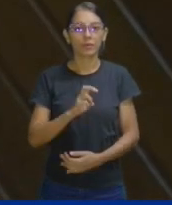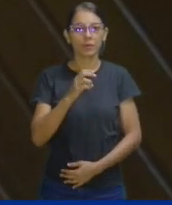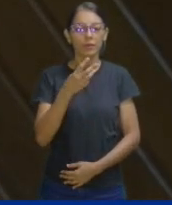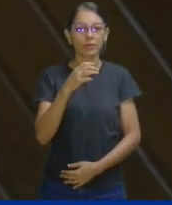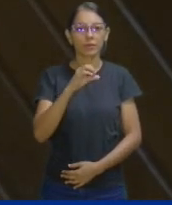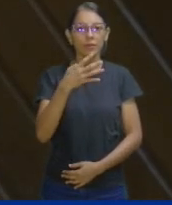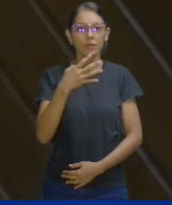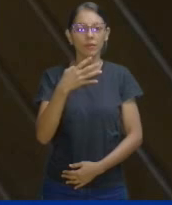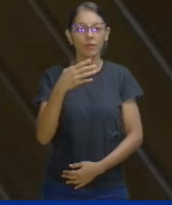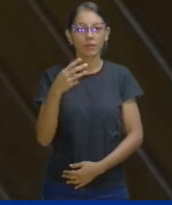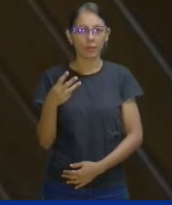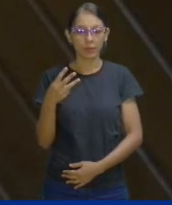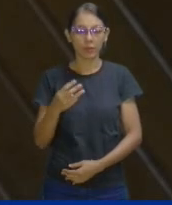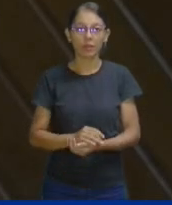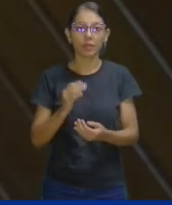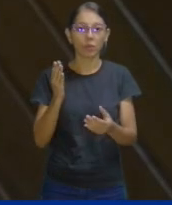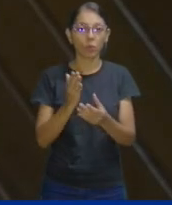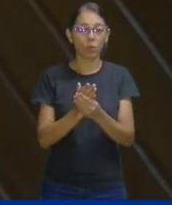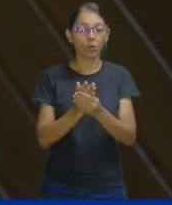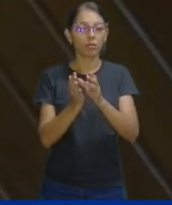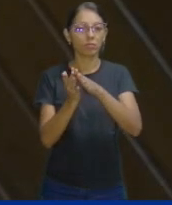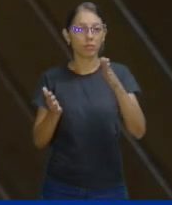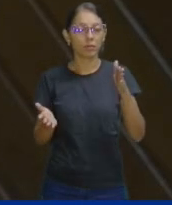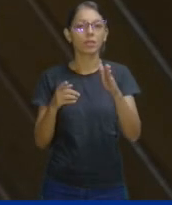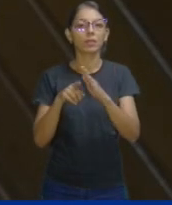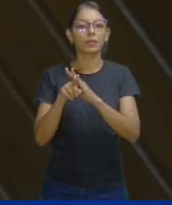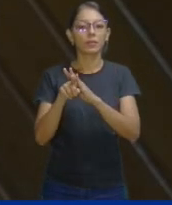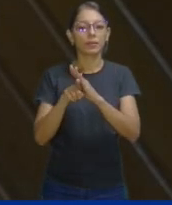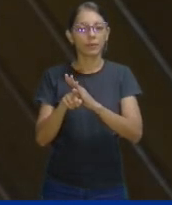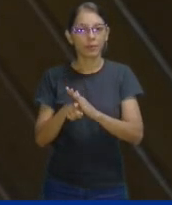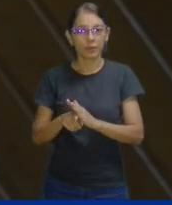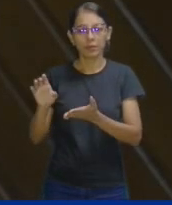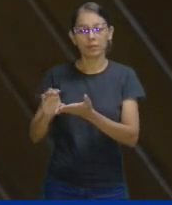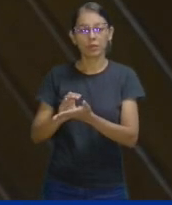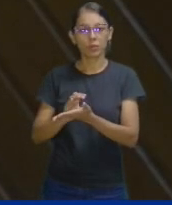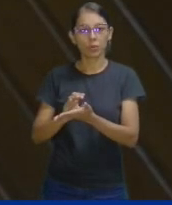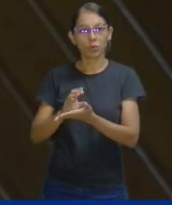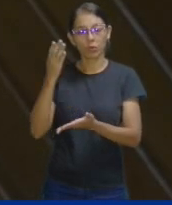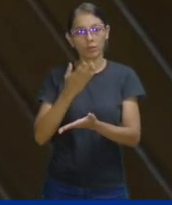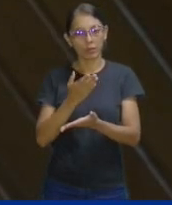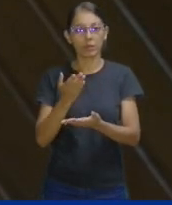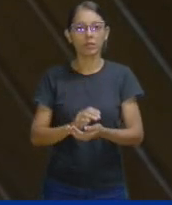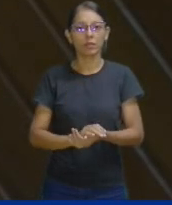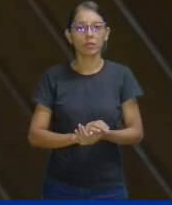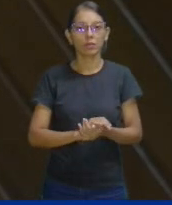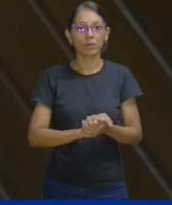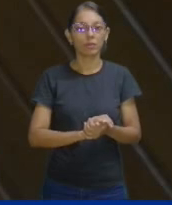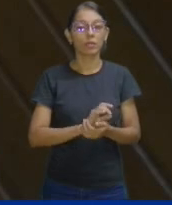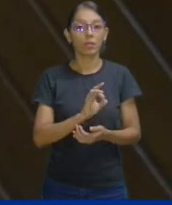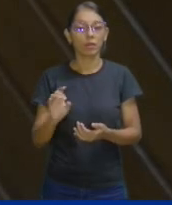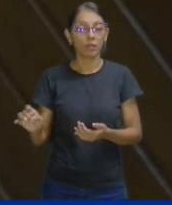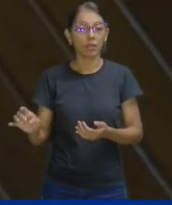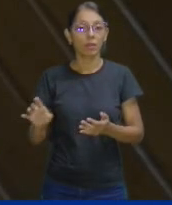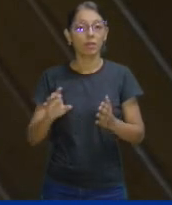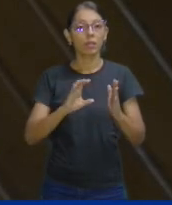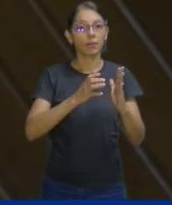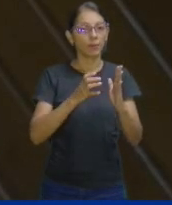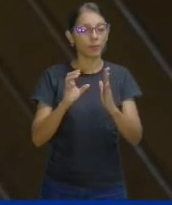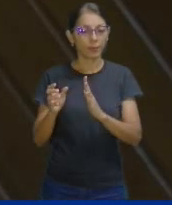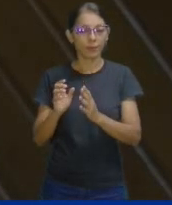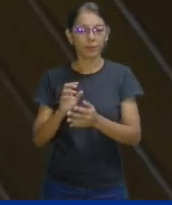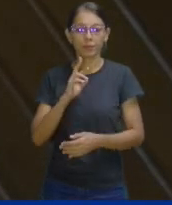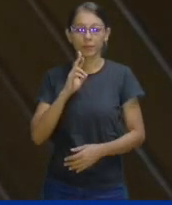52226-943. Os autos foram remetidos ao Núcleo de Análise de Contas Eleitorais Partidárias, que sugeriu diligências. Em resposta, a